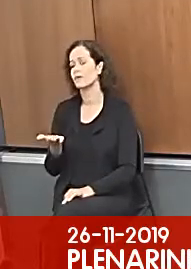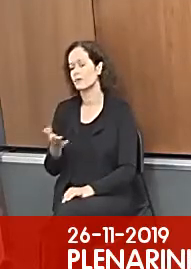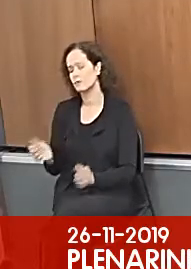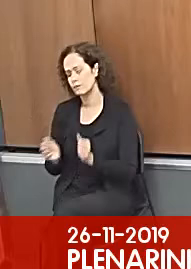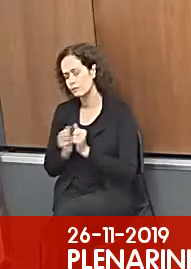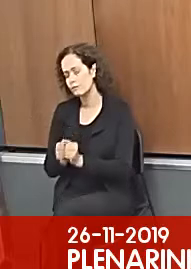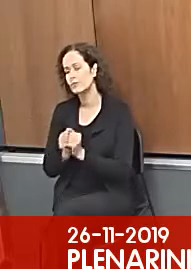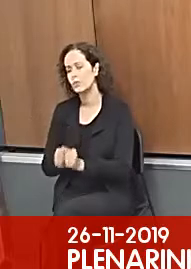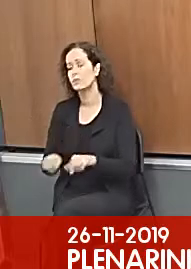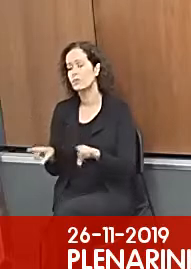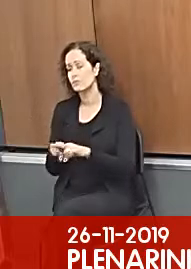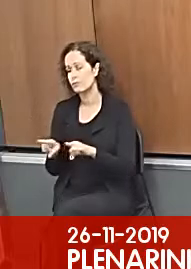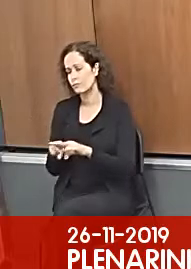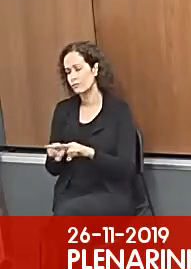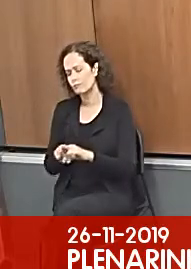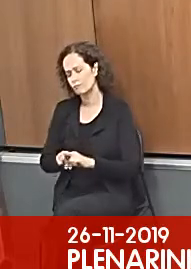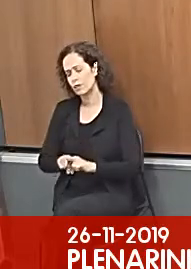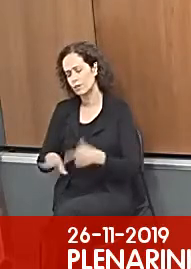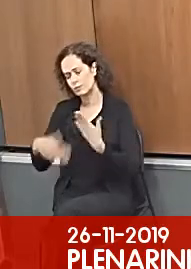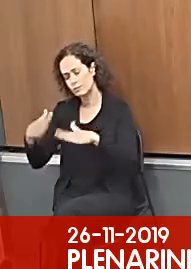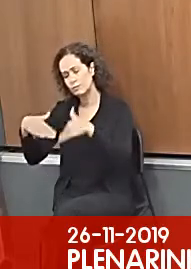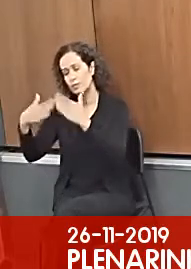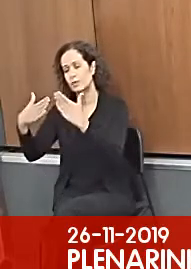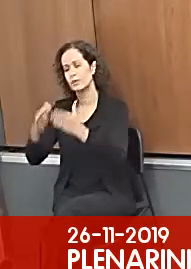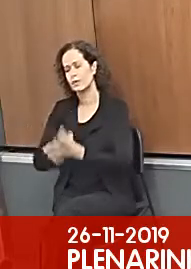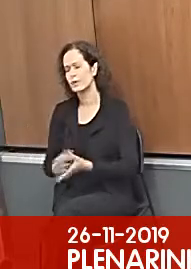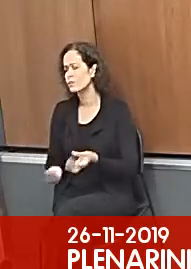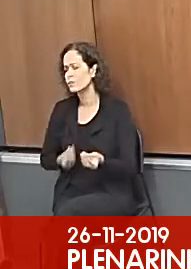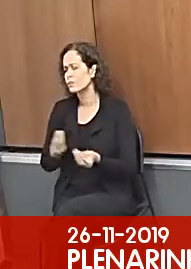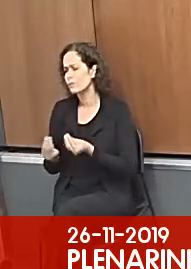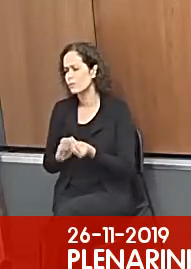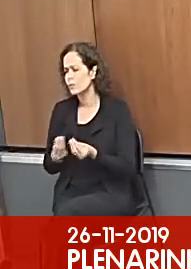parte também deste todo processo. Como?